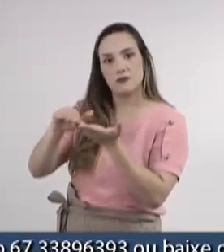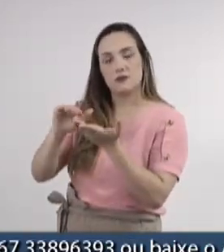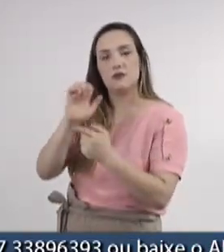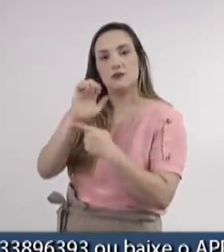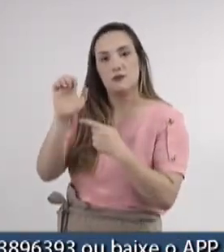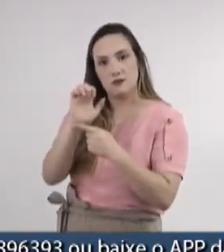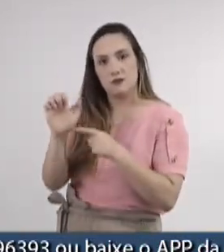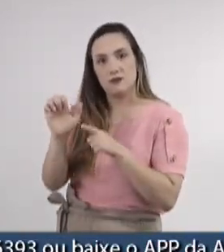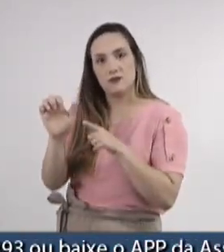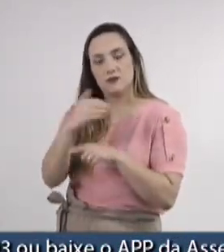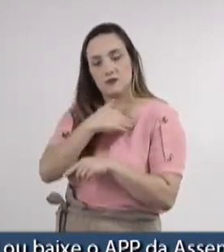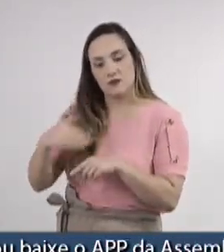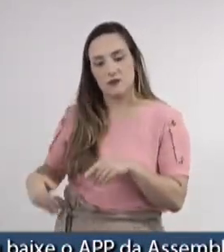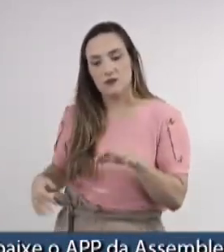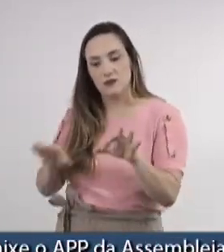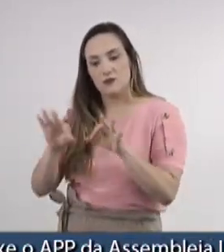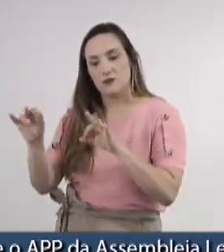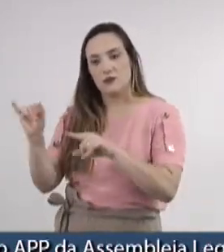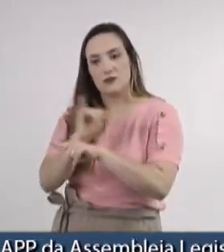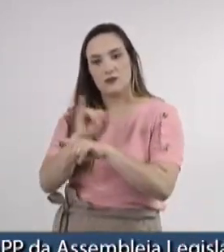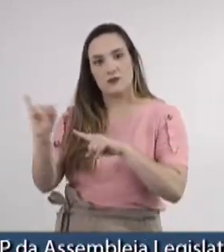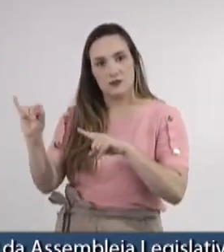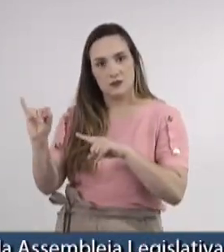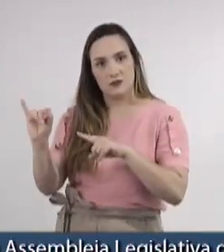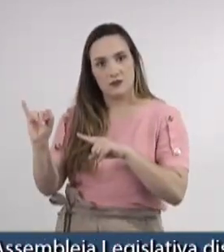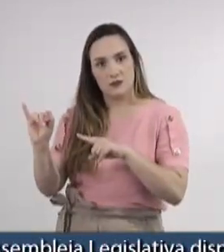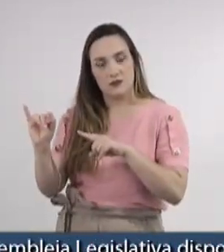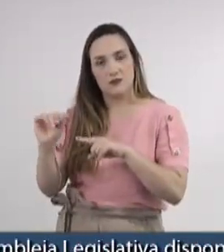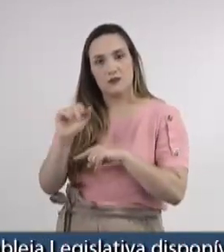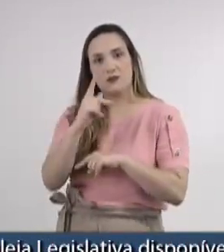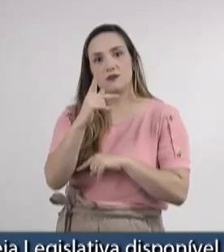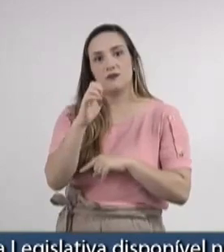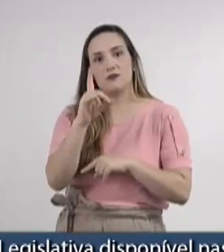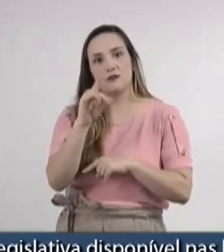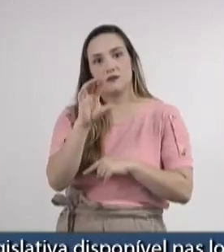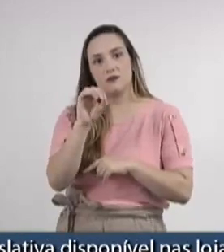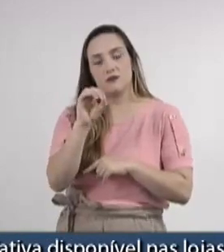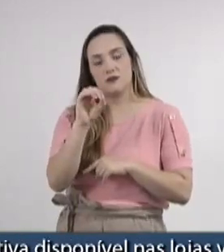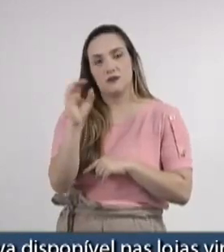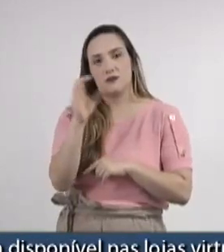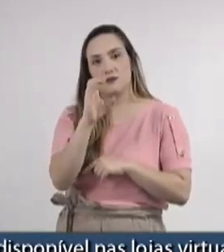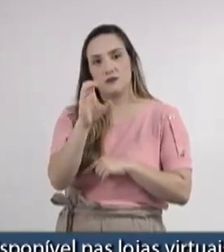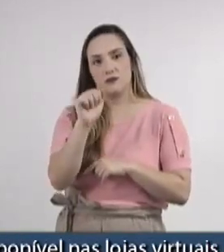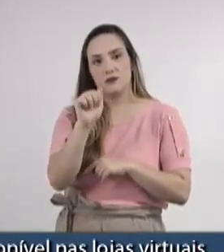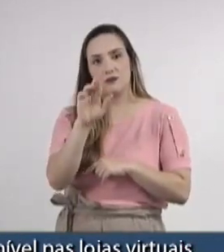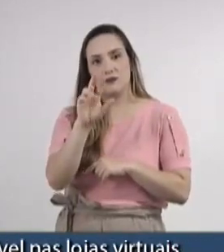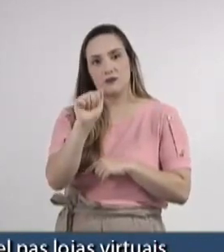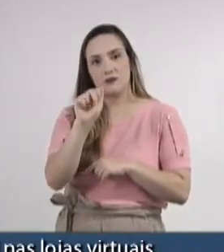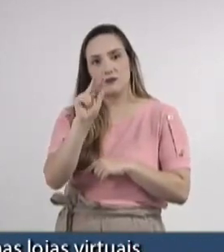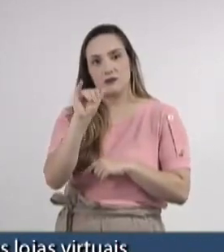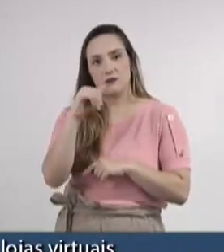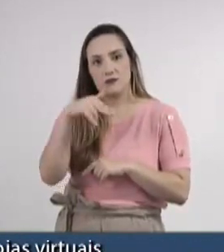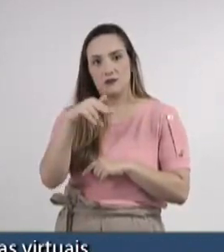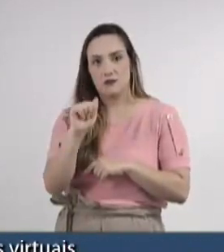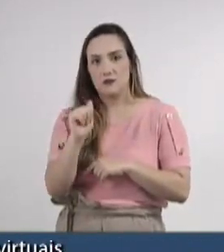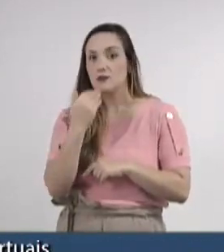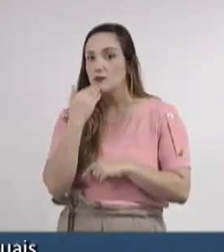Estado de Governo e Gestão Estratégica, senhor Pedro Caravina, solicitando a construção